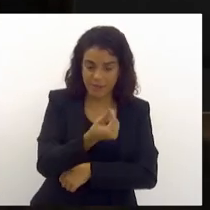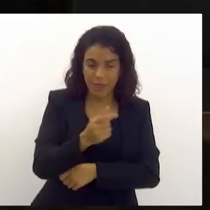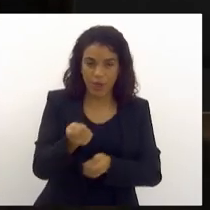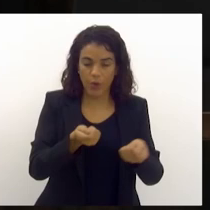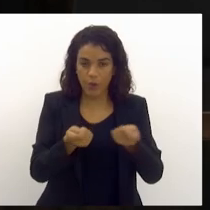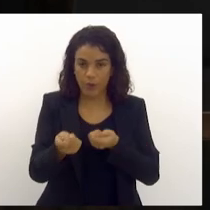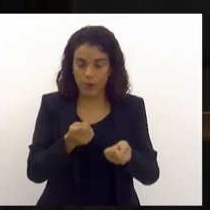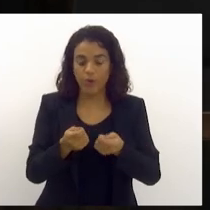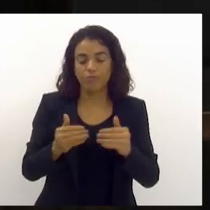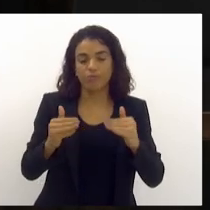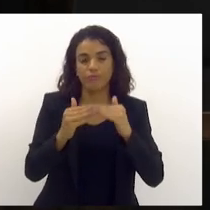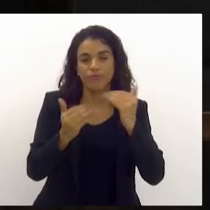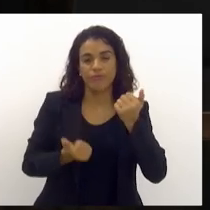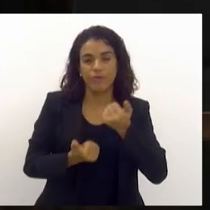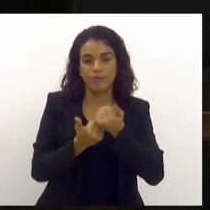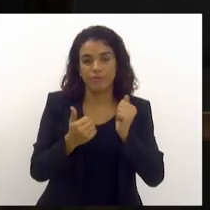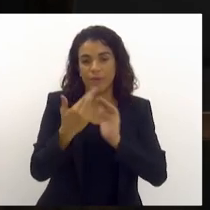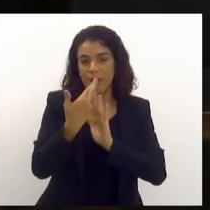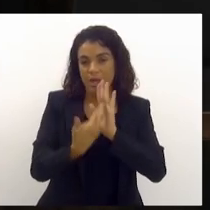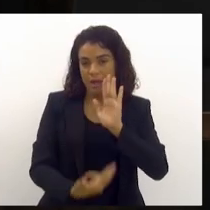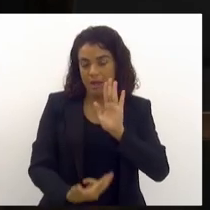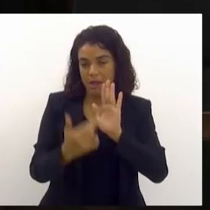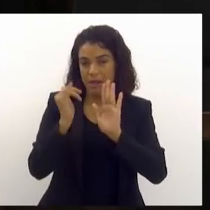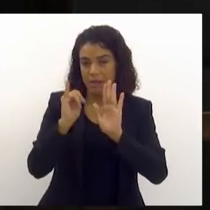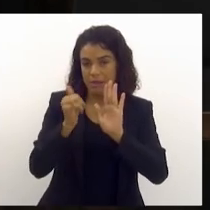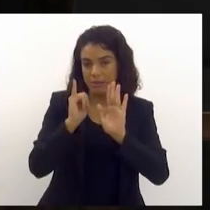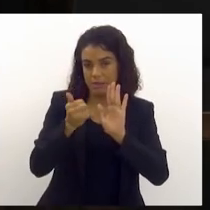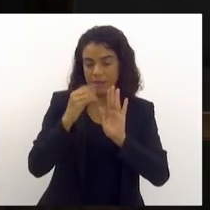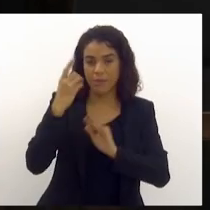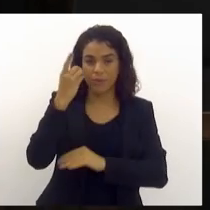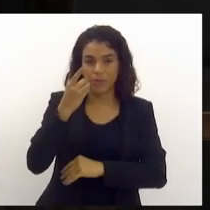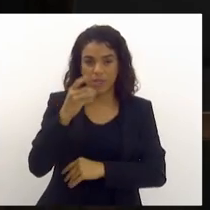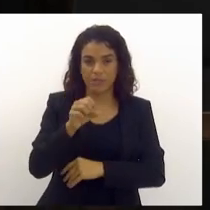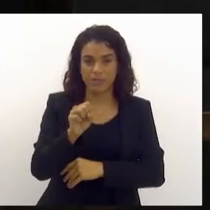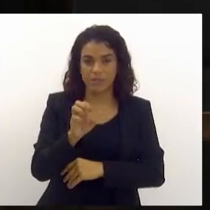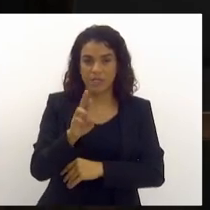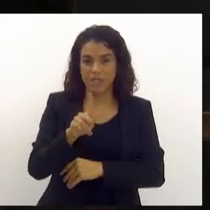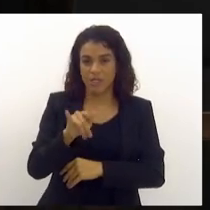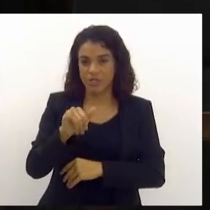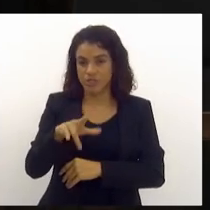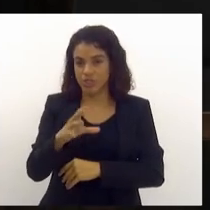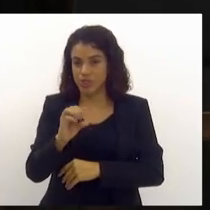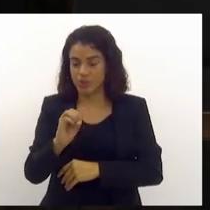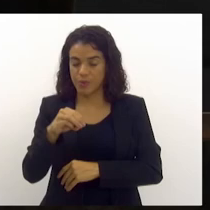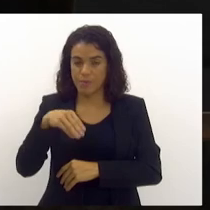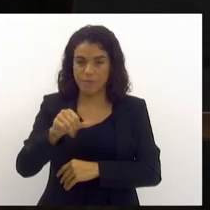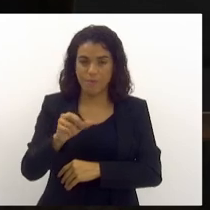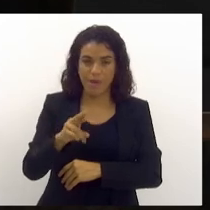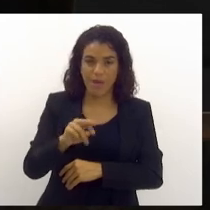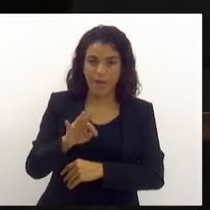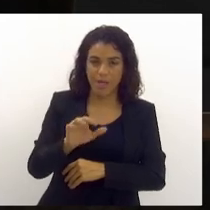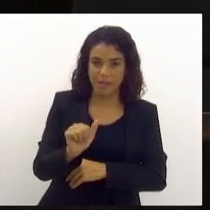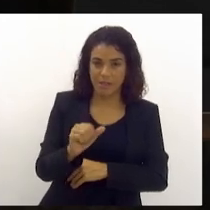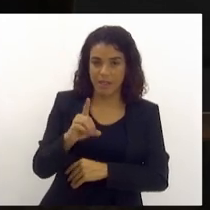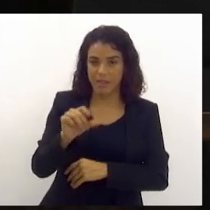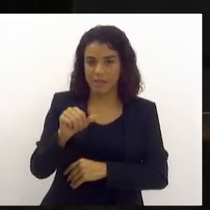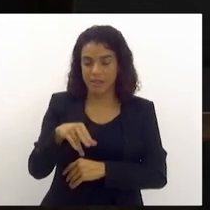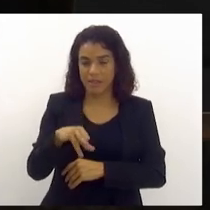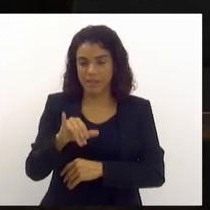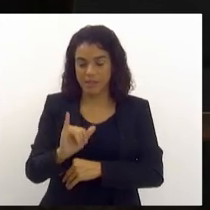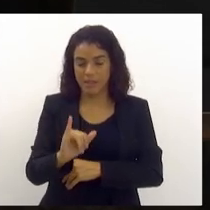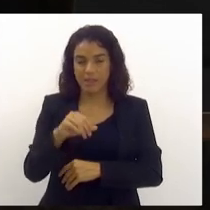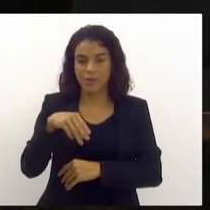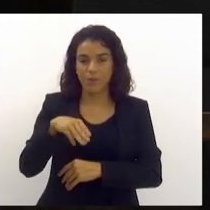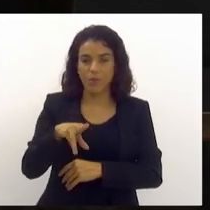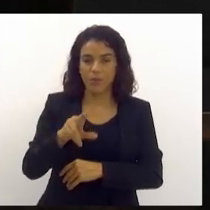Controle, favorável. Relatores, deputados Dr. Serginho, Marta Rocha, Dani Balbi, Carlinhos BNH,